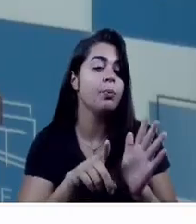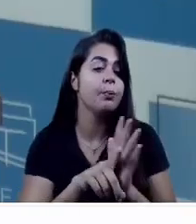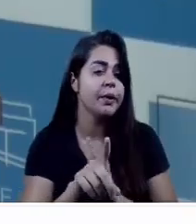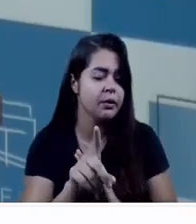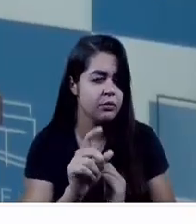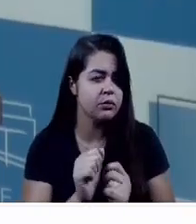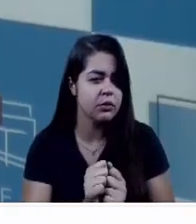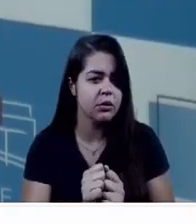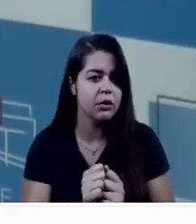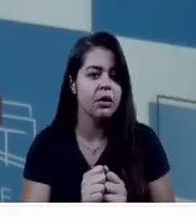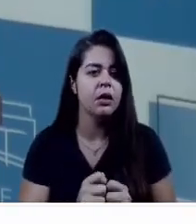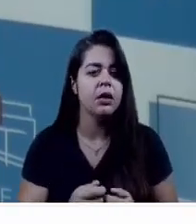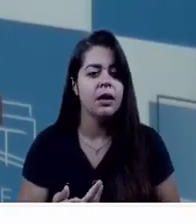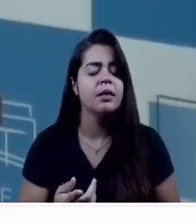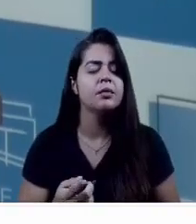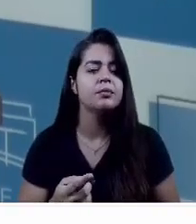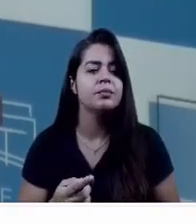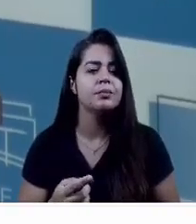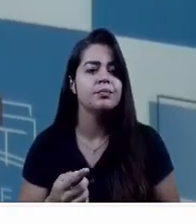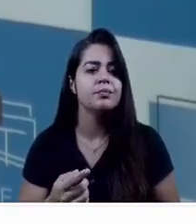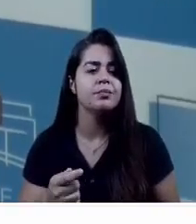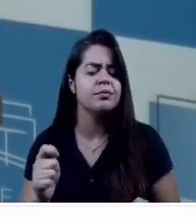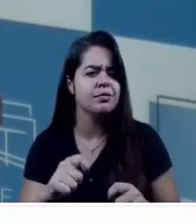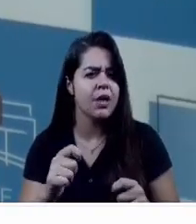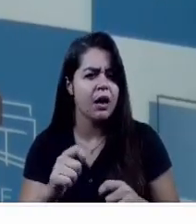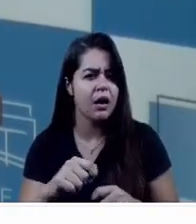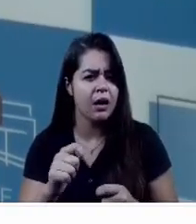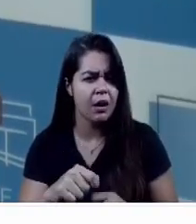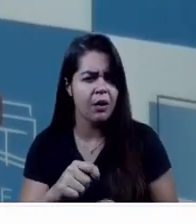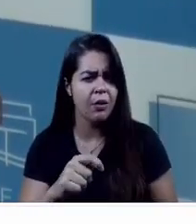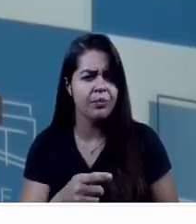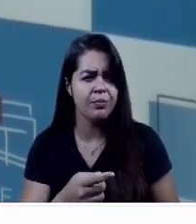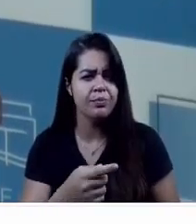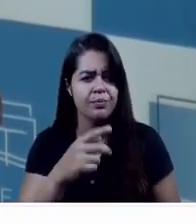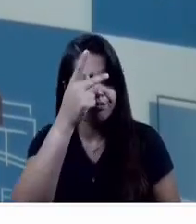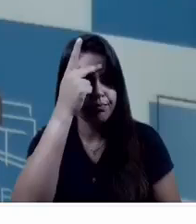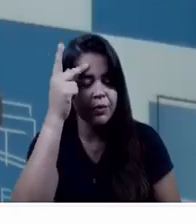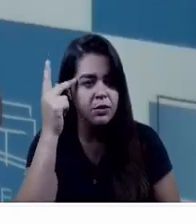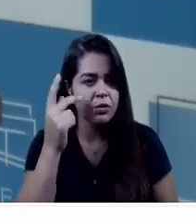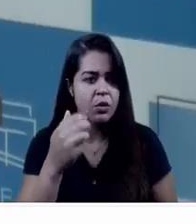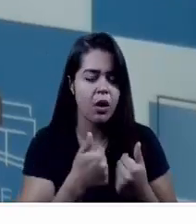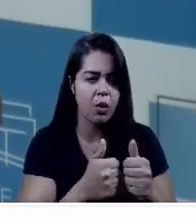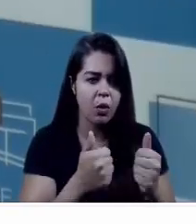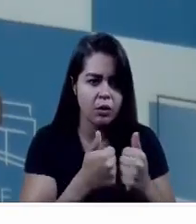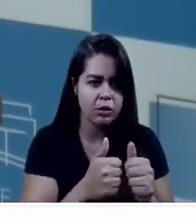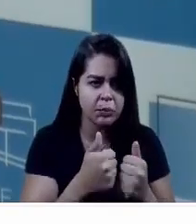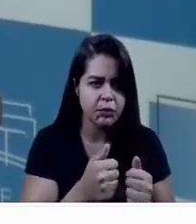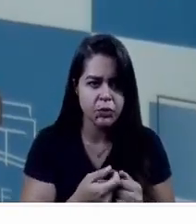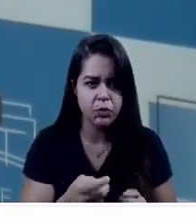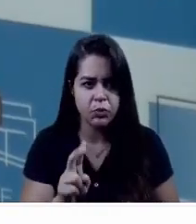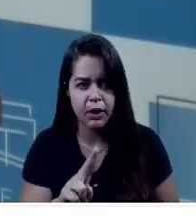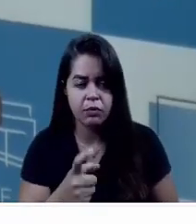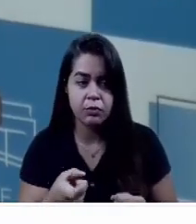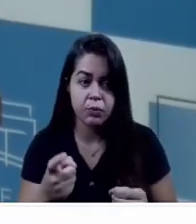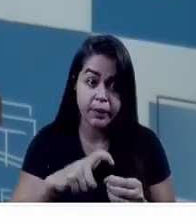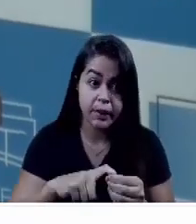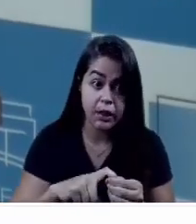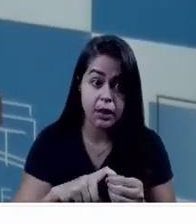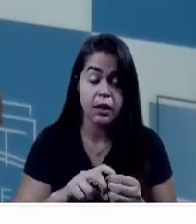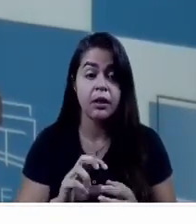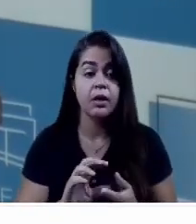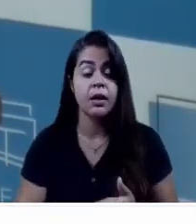que vai fazer as pessoas voltarem a andar de ônibus na nossa cidade? Porque, para mim, o que faria